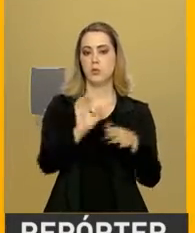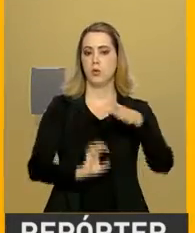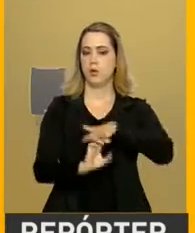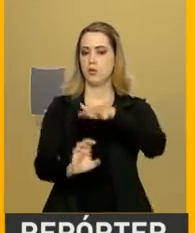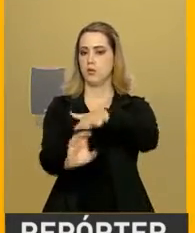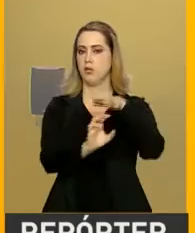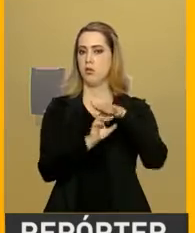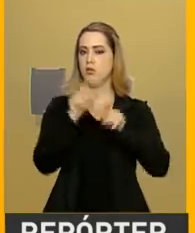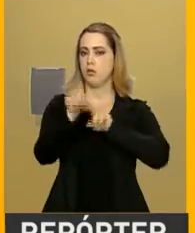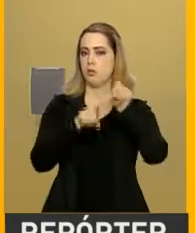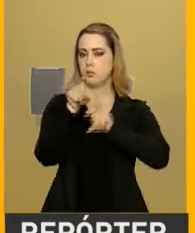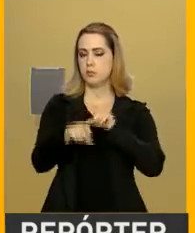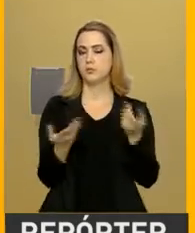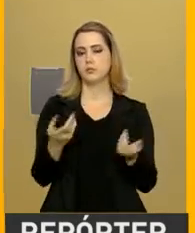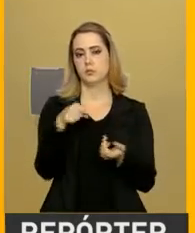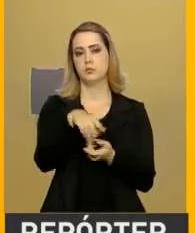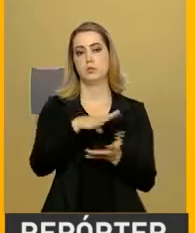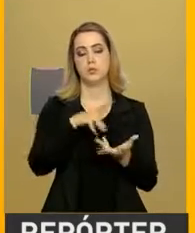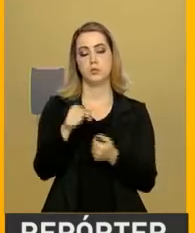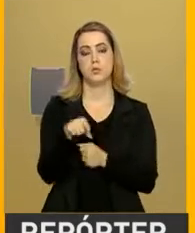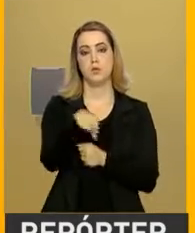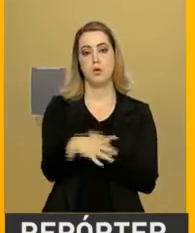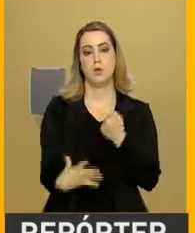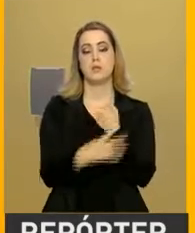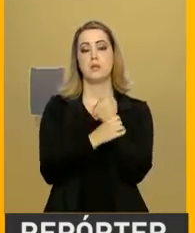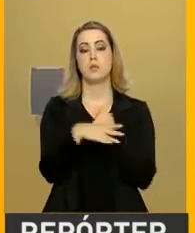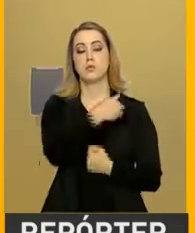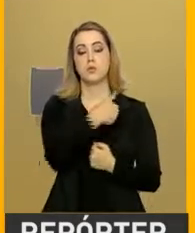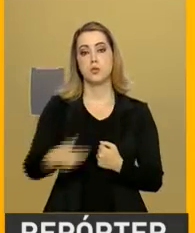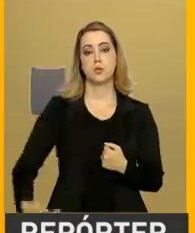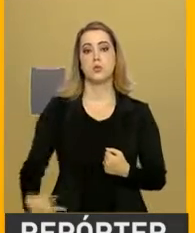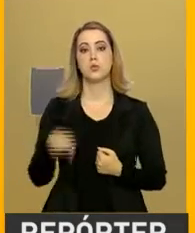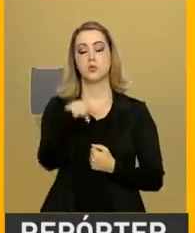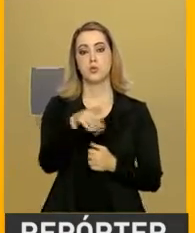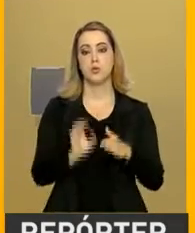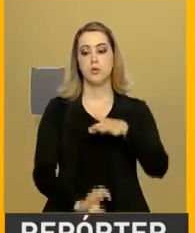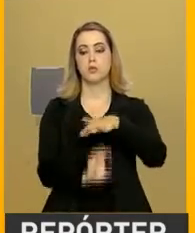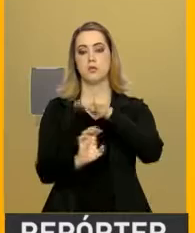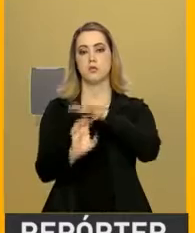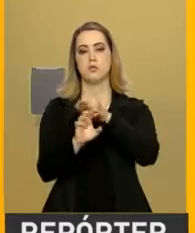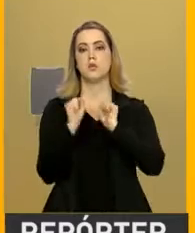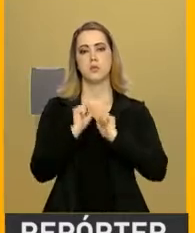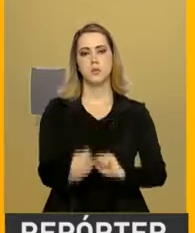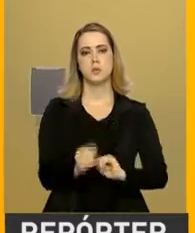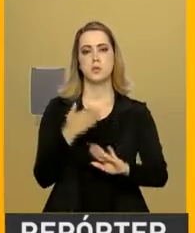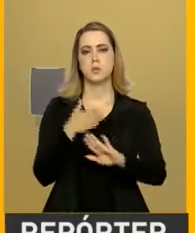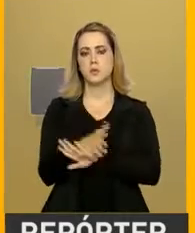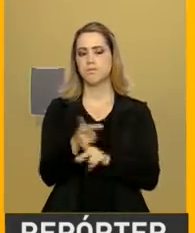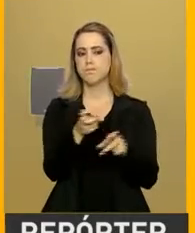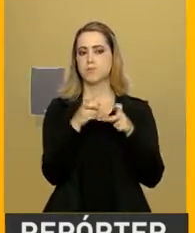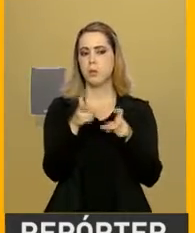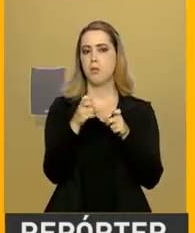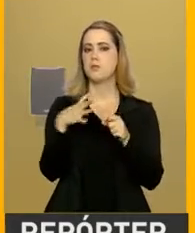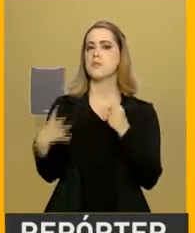O Programa de Segurança de Governo da multinacional possibilita, além da avaliação da confiabilidade dos softwares da empresa pelos